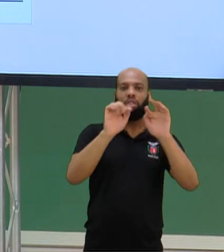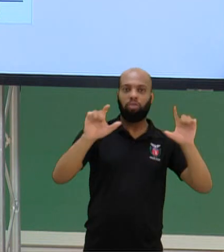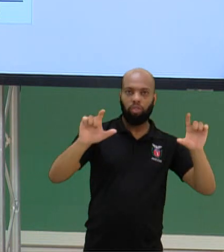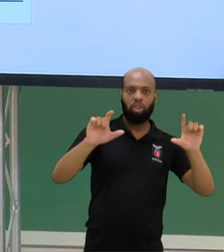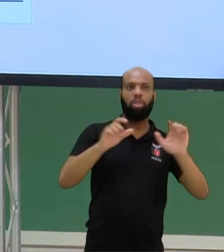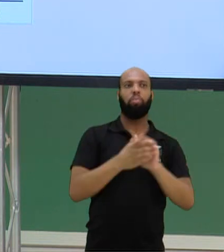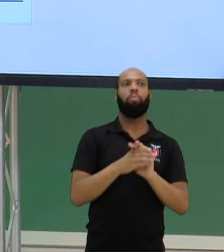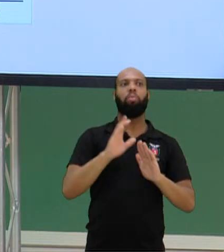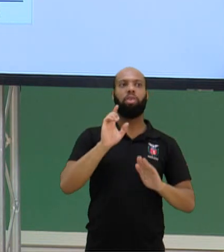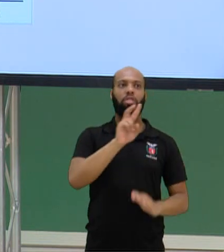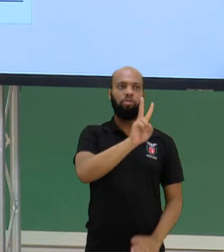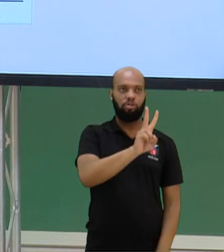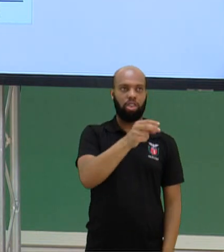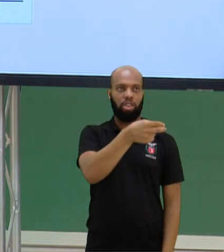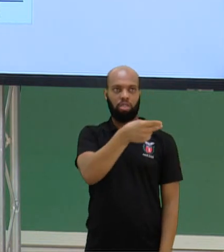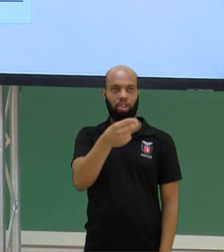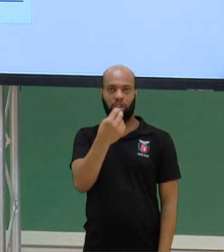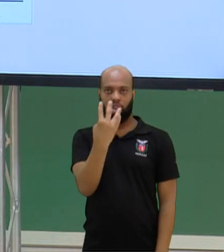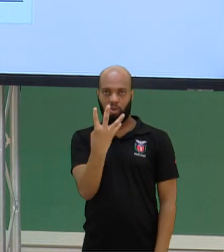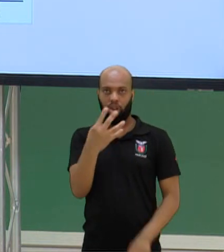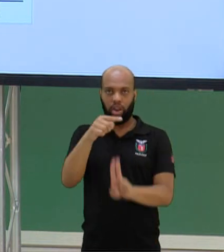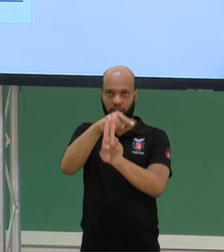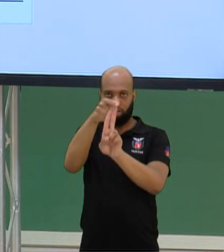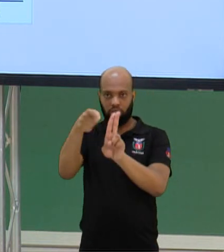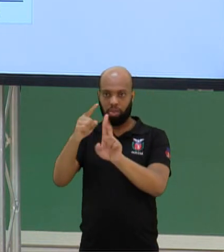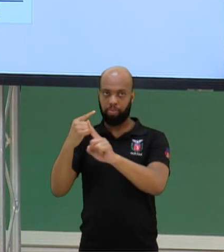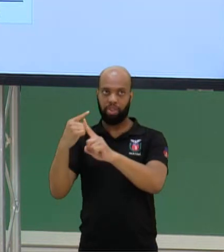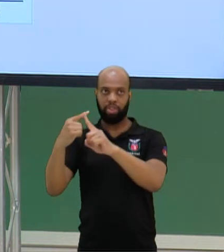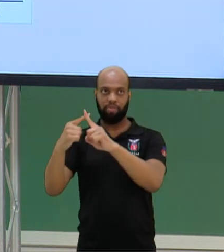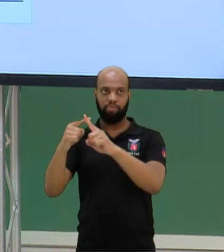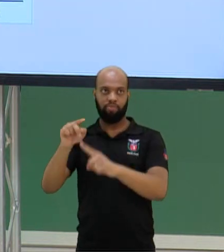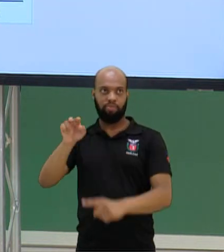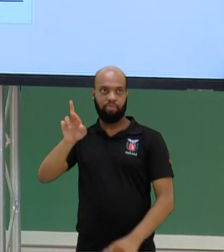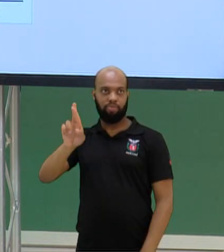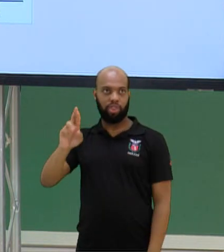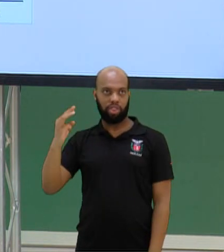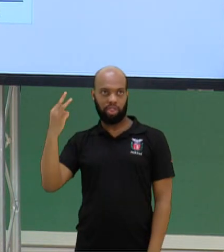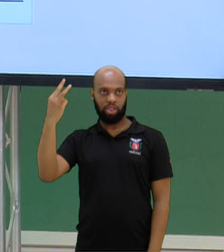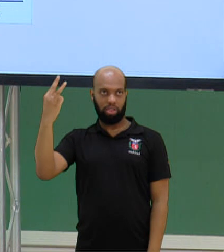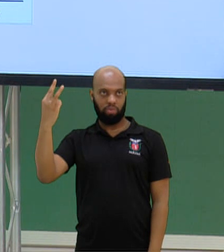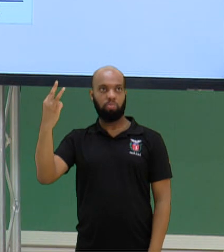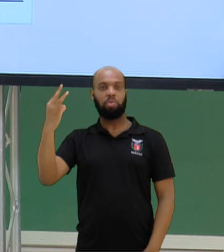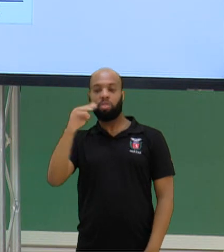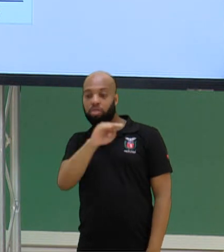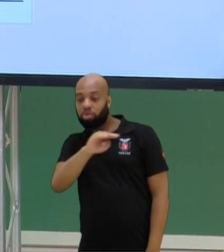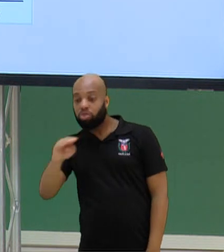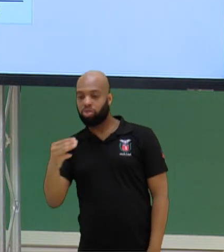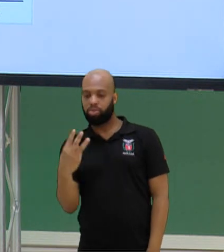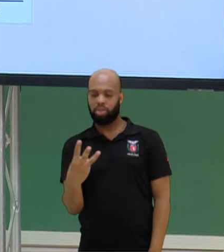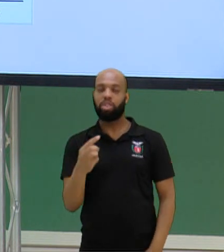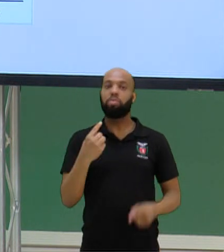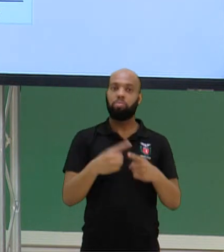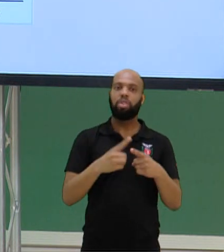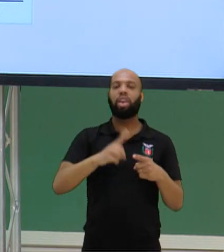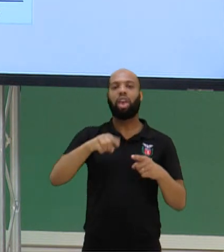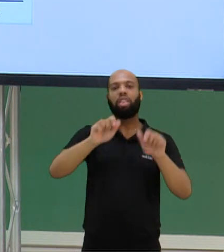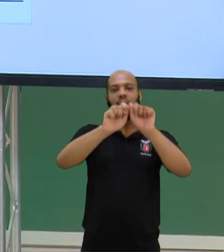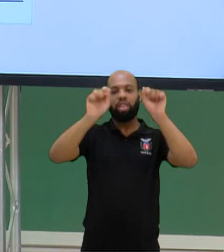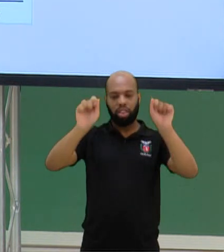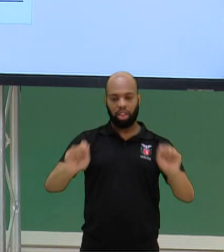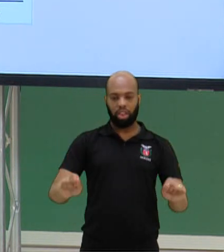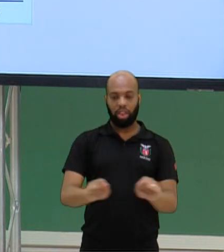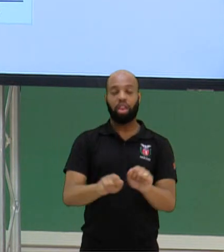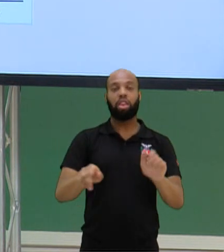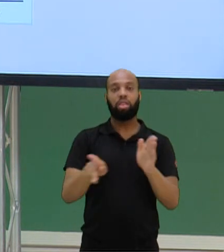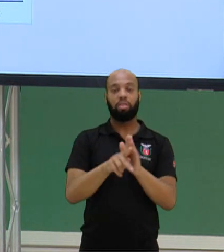aquela fórmula lá para encontrar a área da superfície da esfera, que nós trabalhamos em uma aula